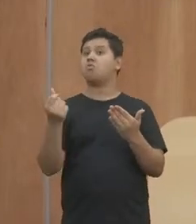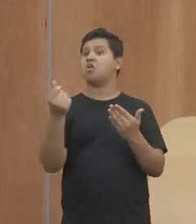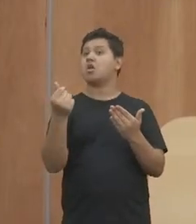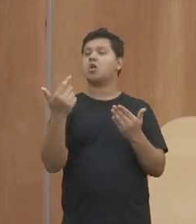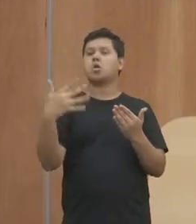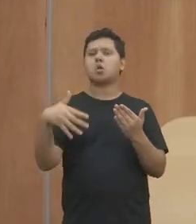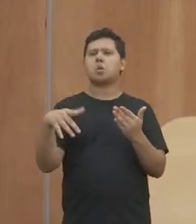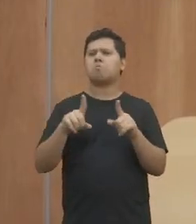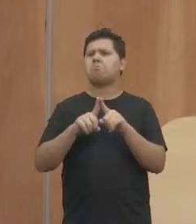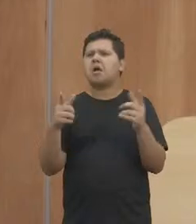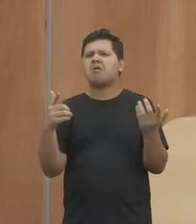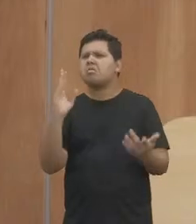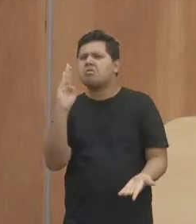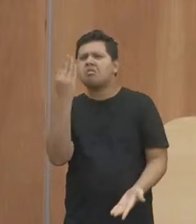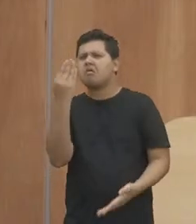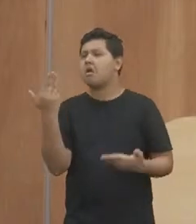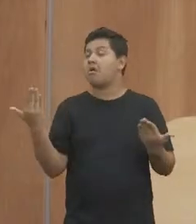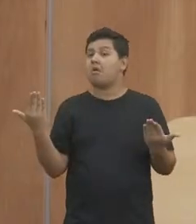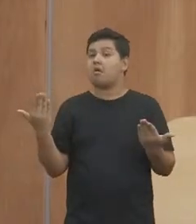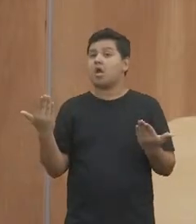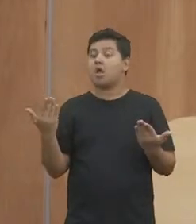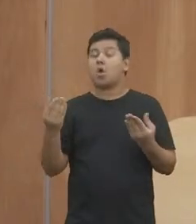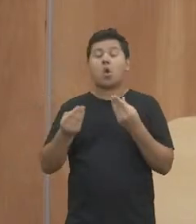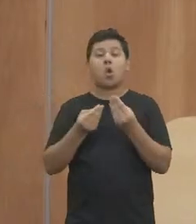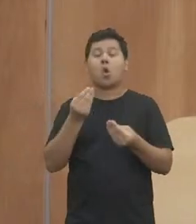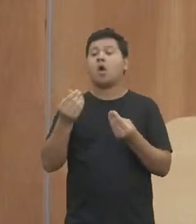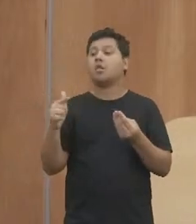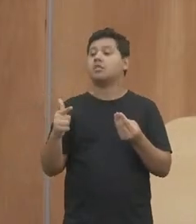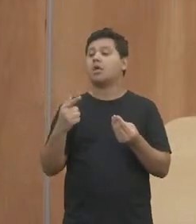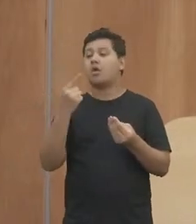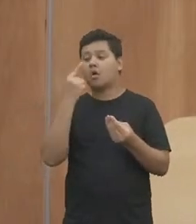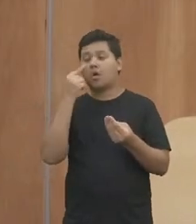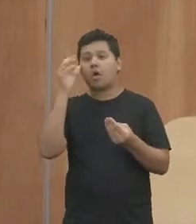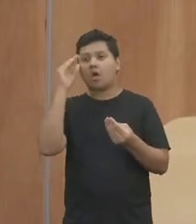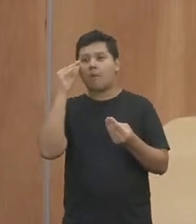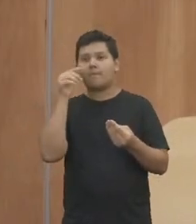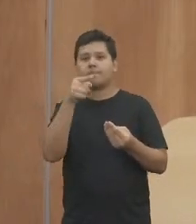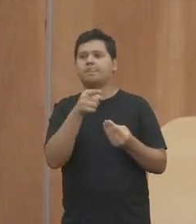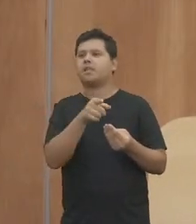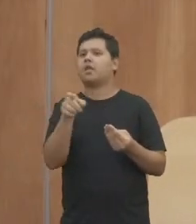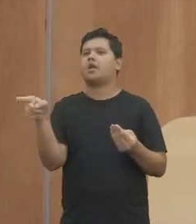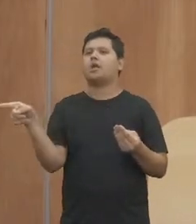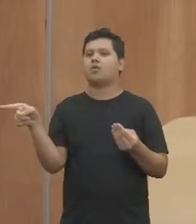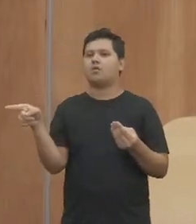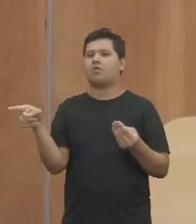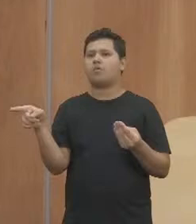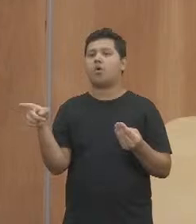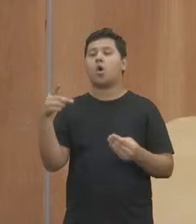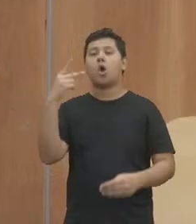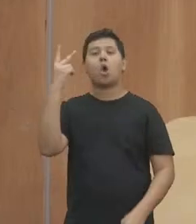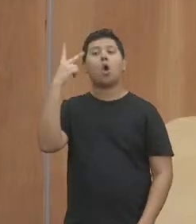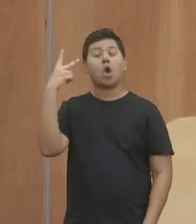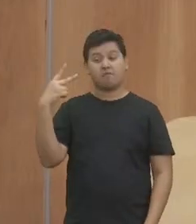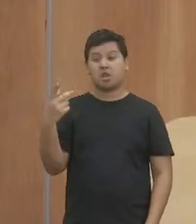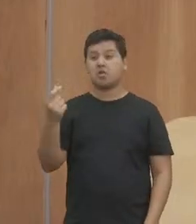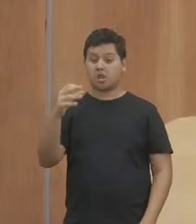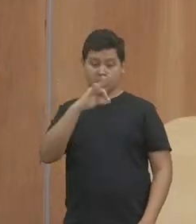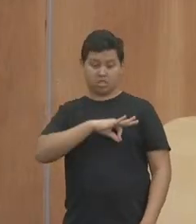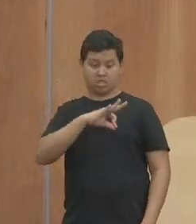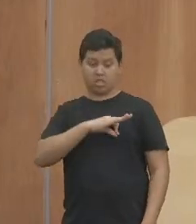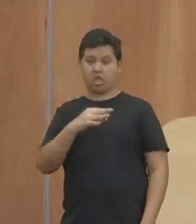uma falácia, é impossível que não haja custos adicionais. Vejam bem, os vereadores eles recebem para trabalhar, a gente recebe um salário bruto de